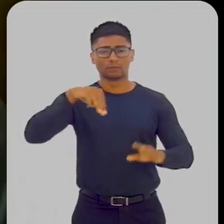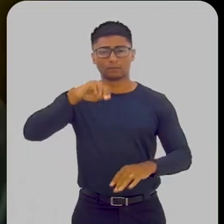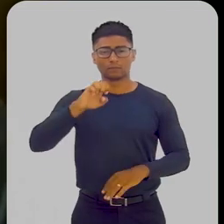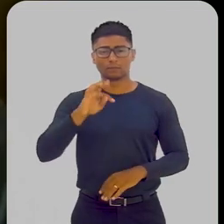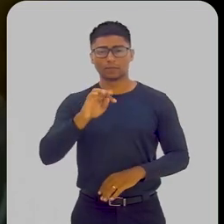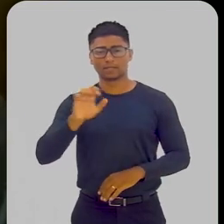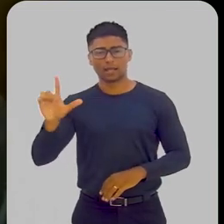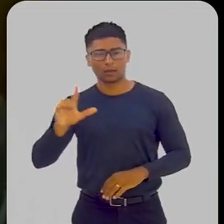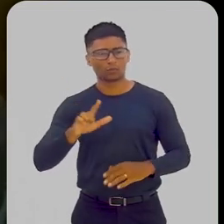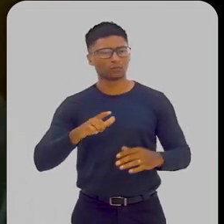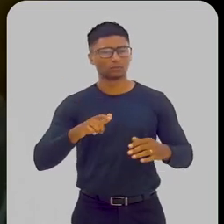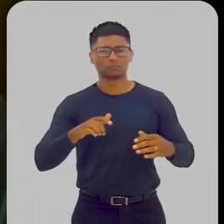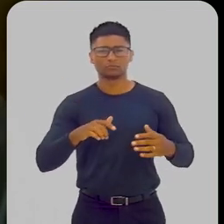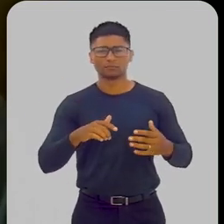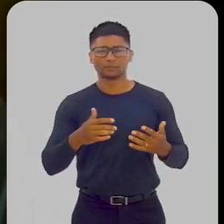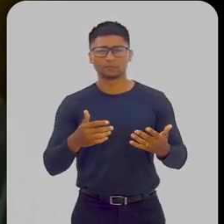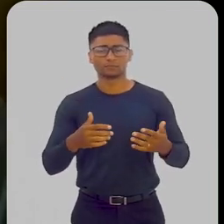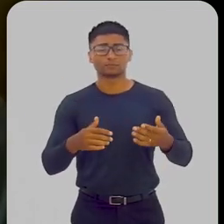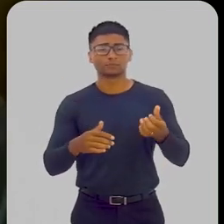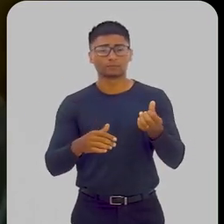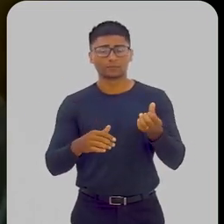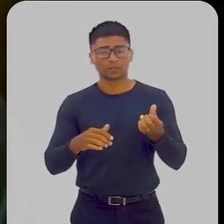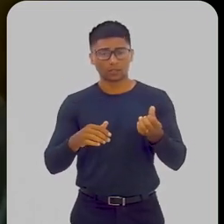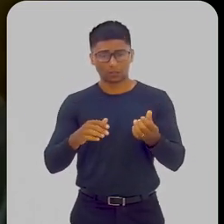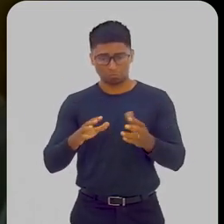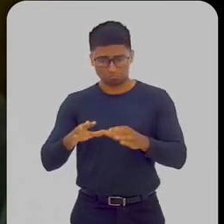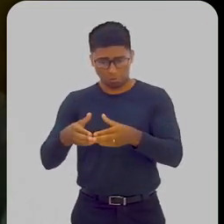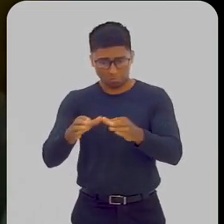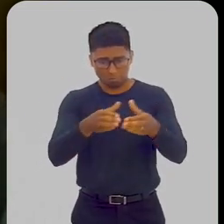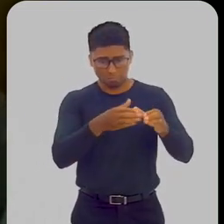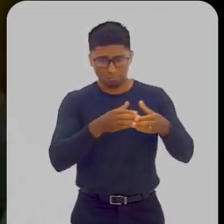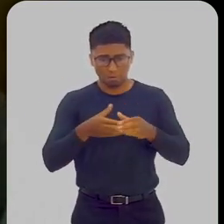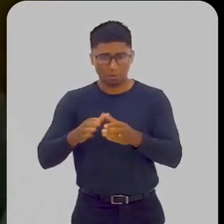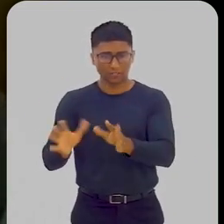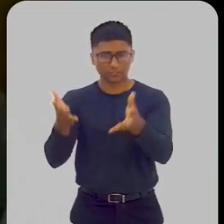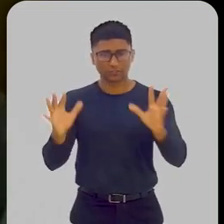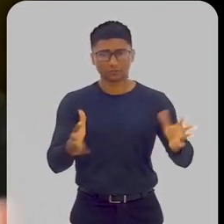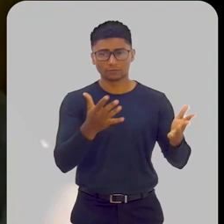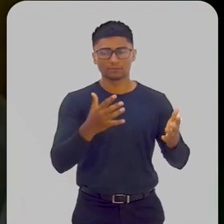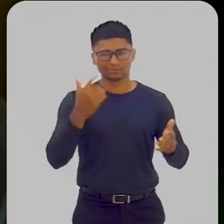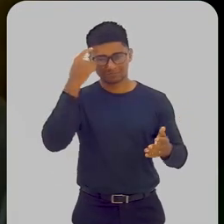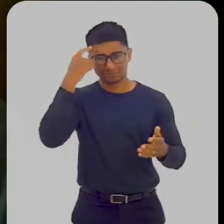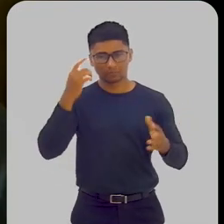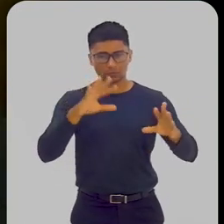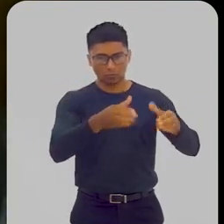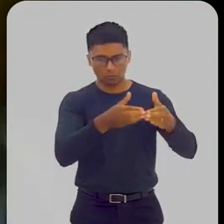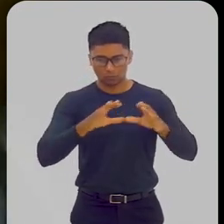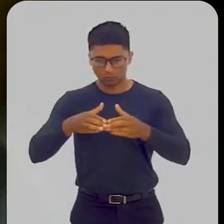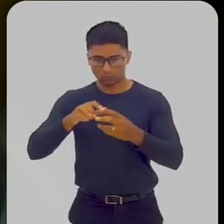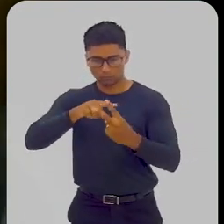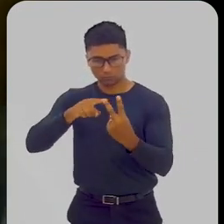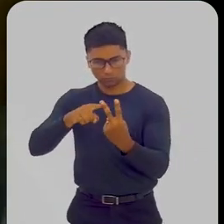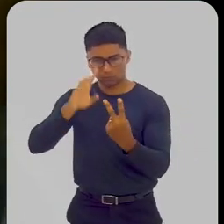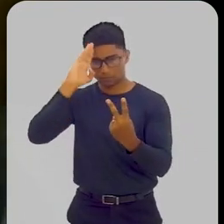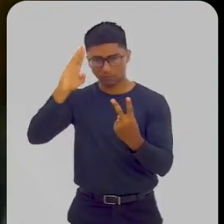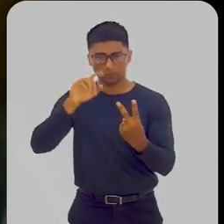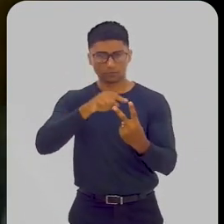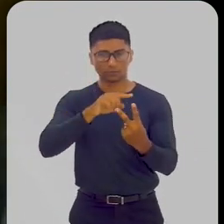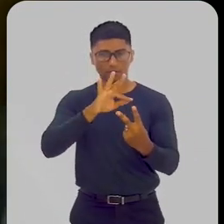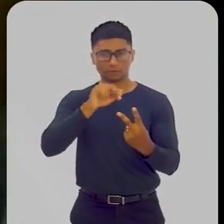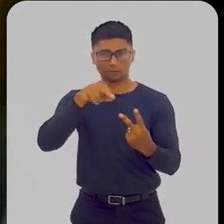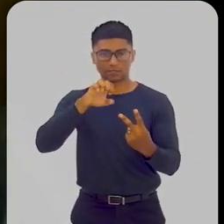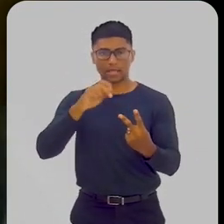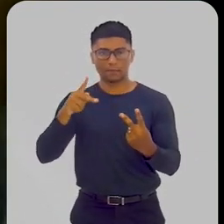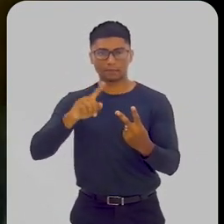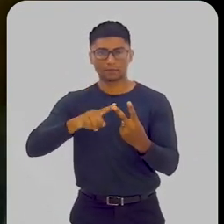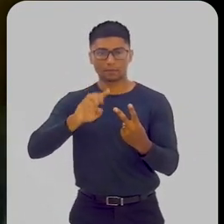recuperado. O setor de metal mecânico, entre outros. As agências de fomento, as duas principais agências de fomento do Brasil